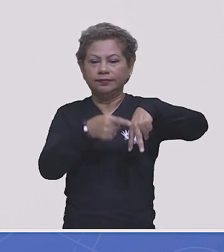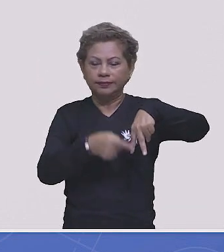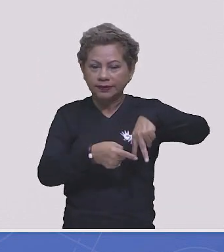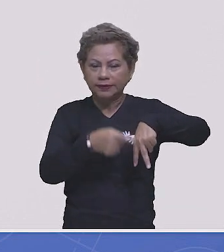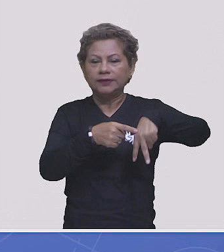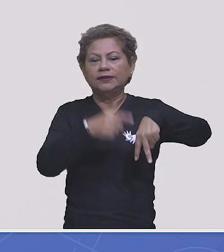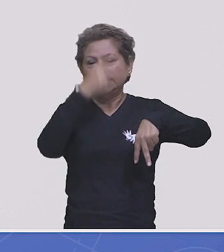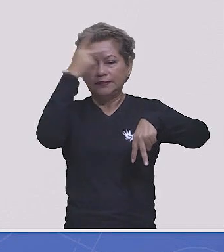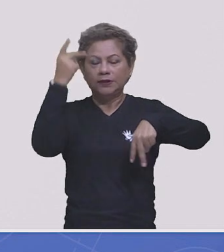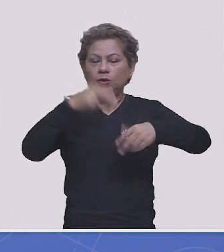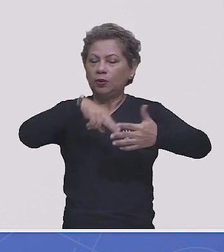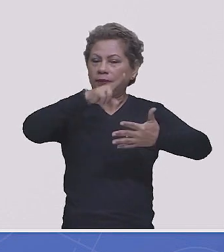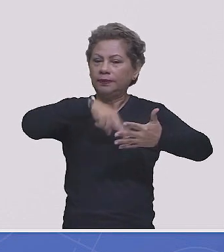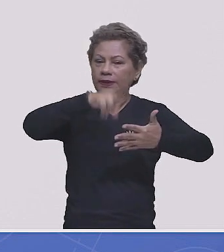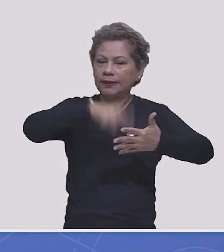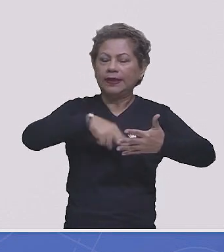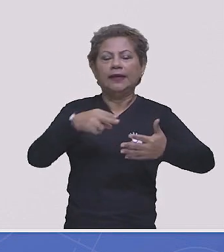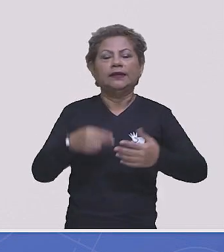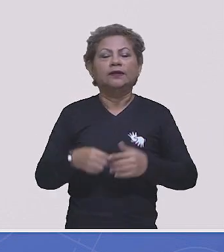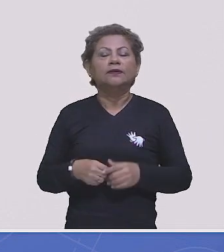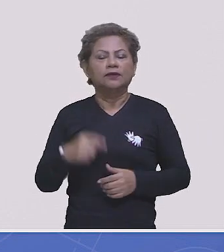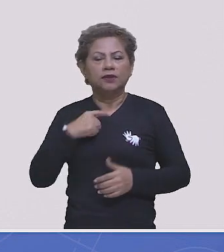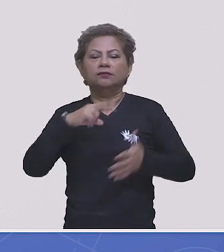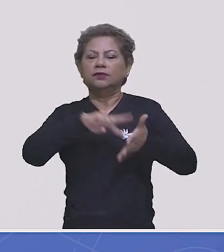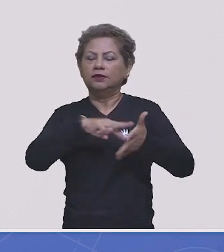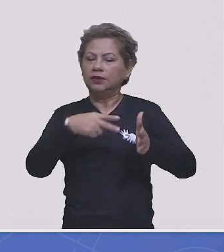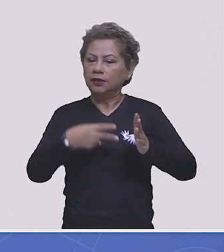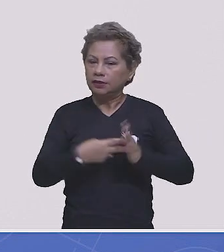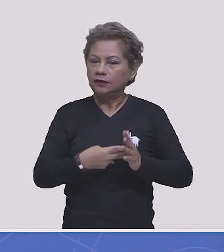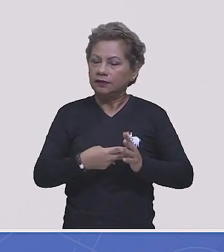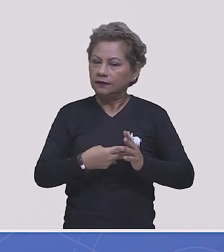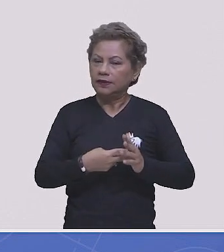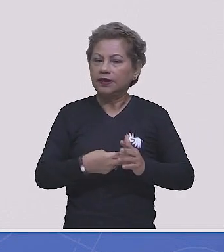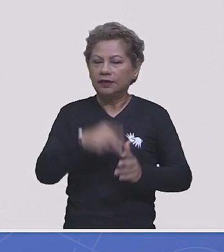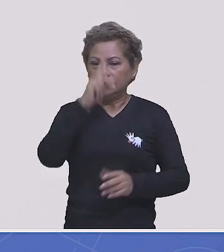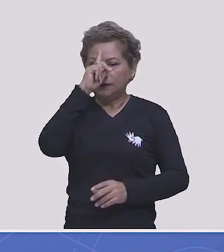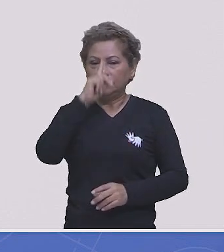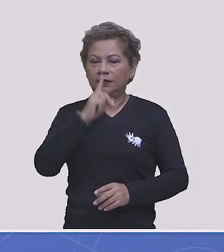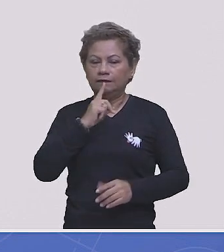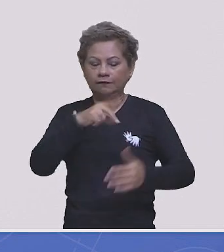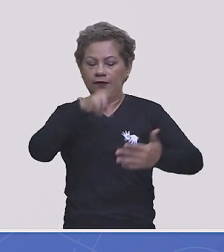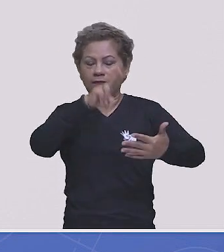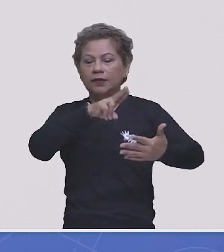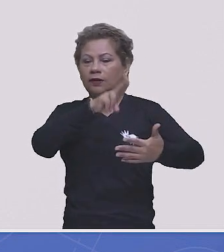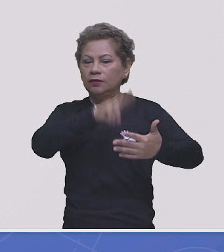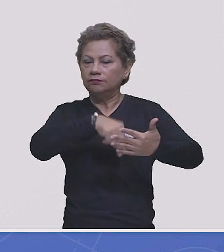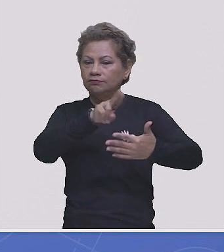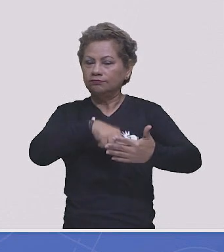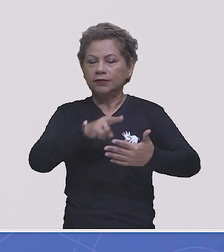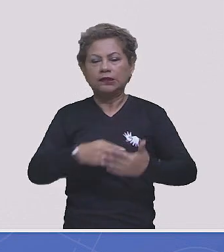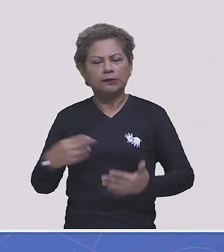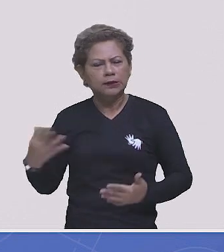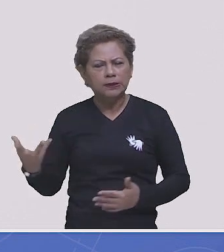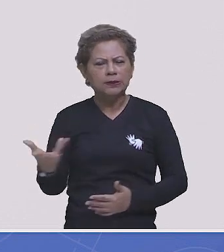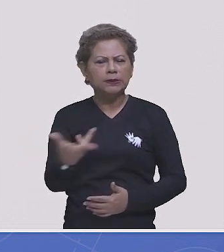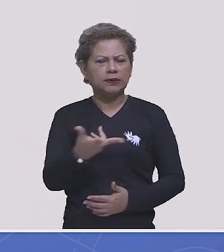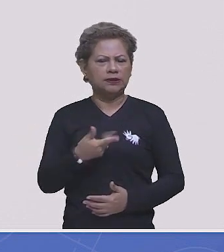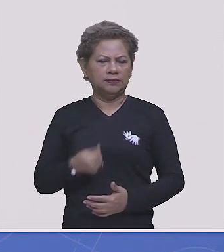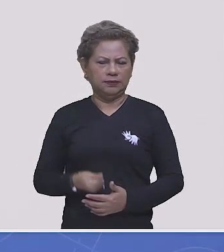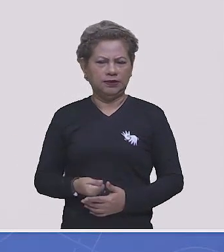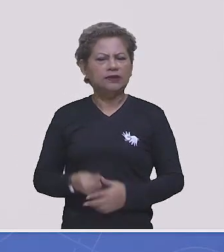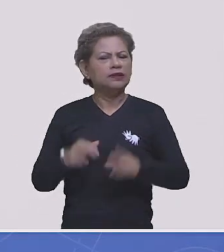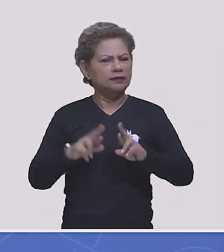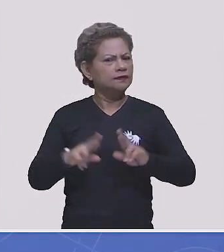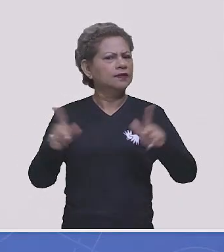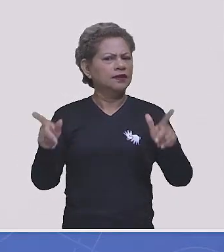aqui, eles eram representados de perfil, de lateral. Então, é uma posição que ela não é